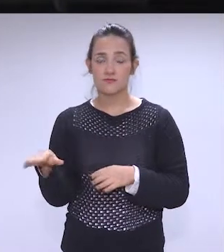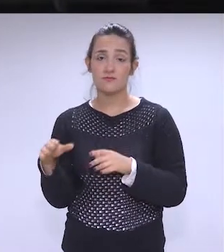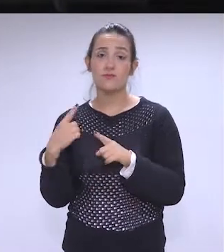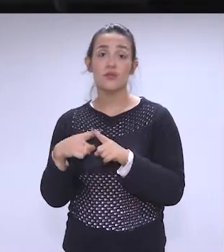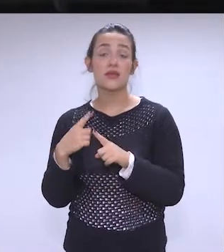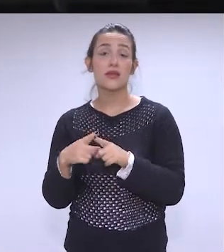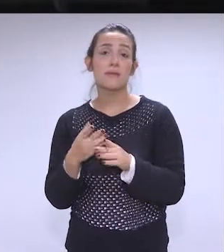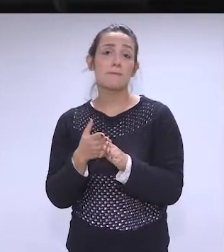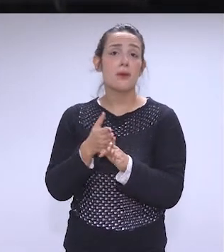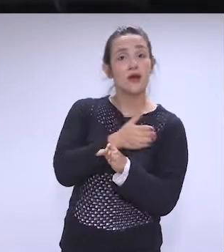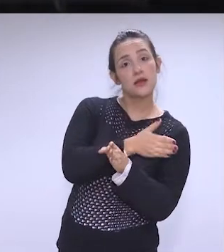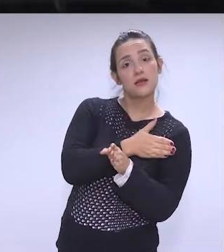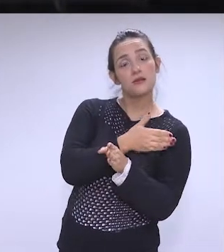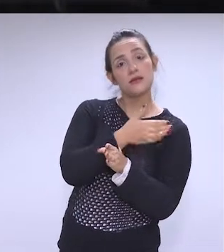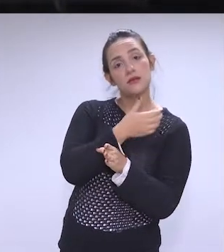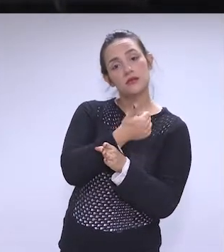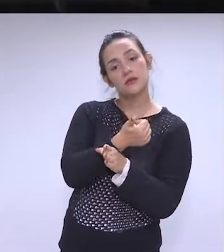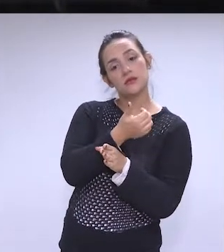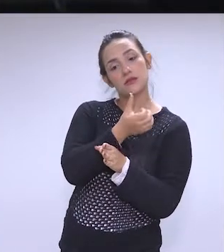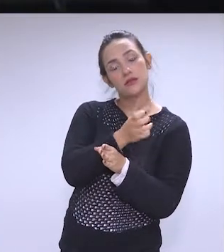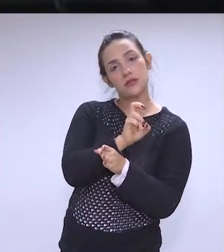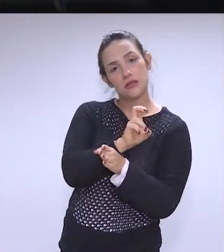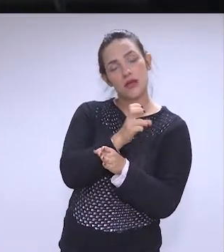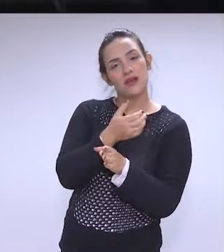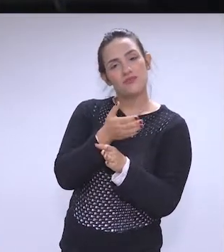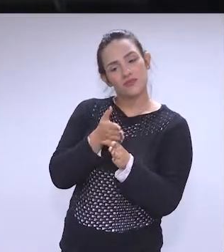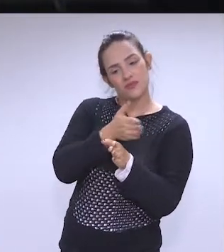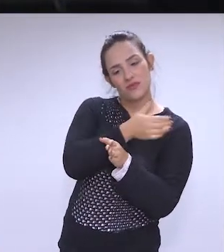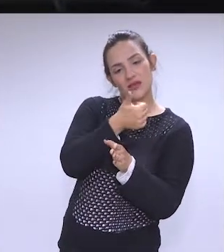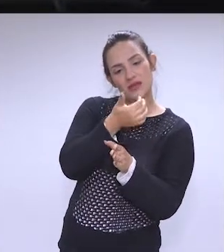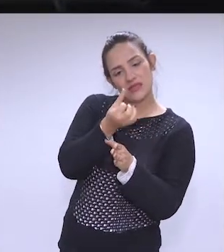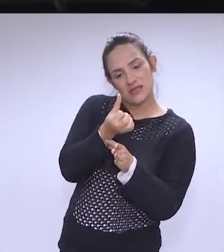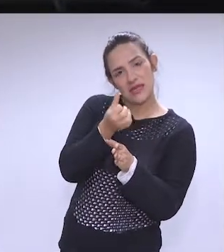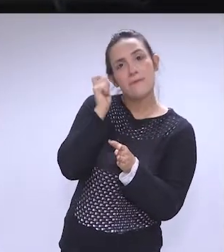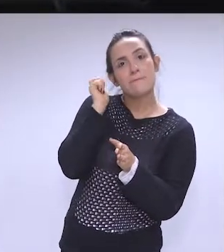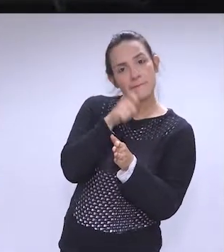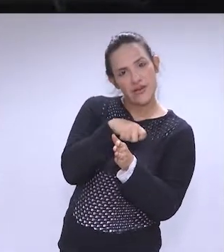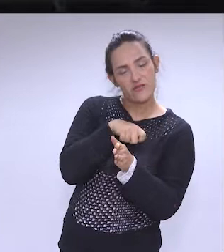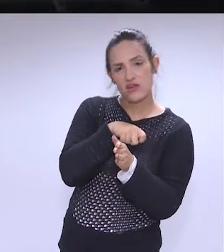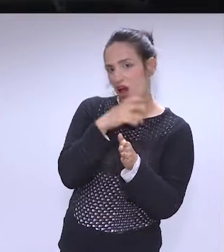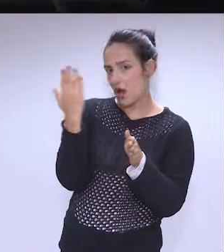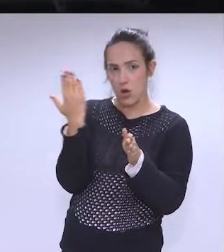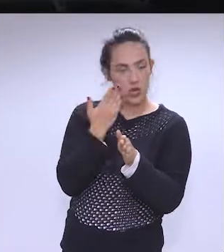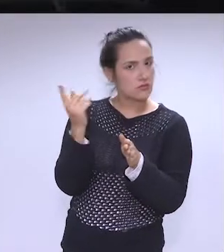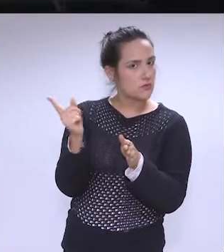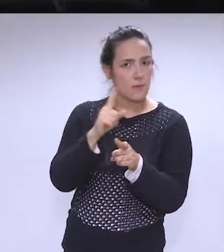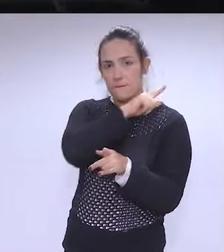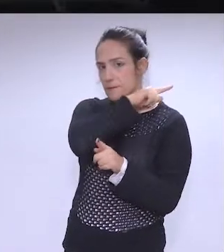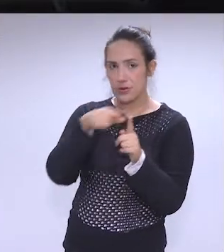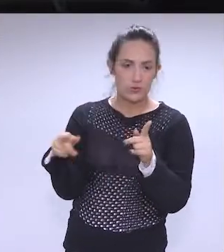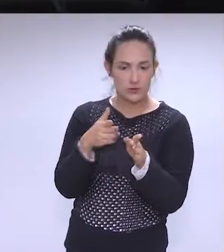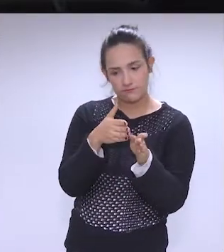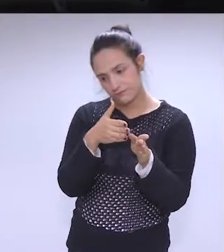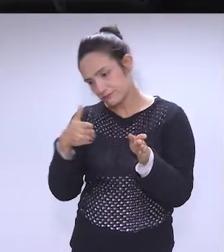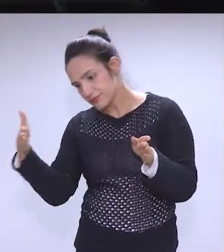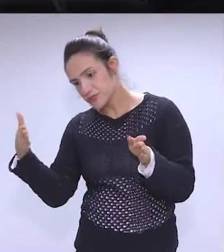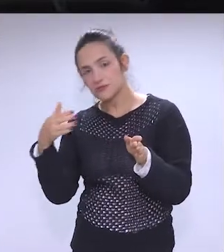deve justamente por ser uma recomendação da ONU. Quando você assina ou incorpora um tratado